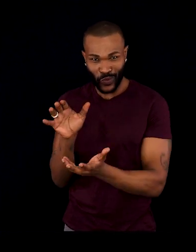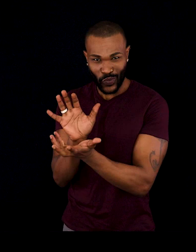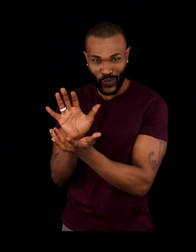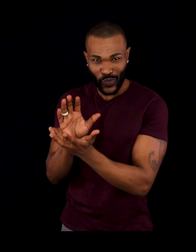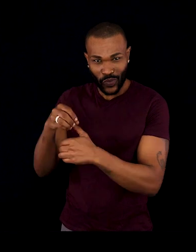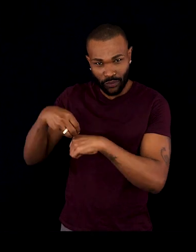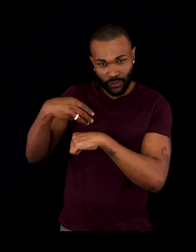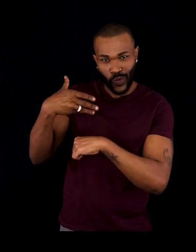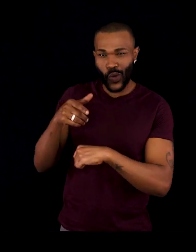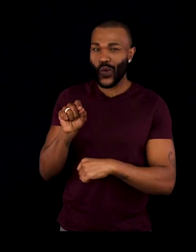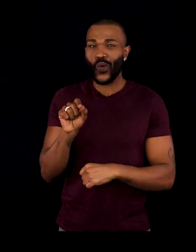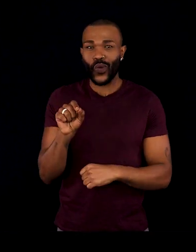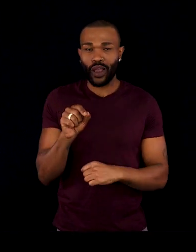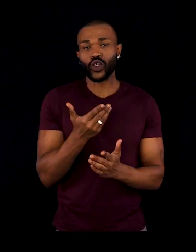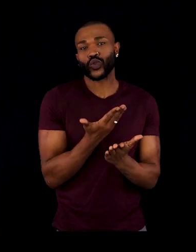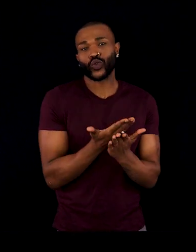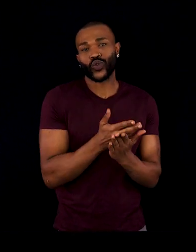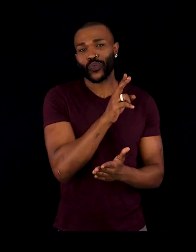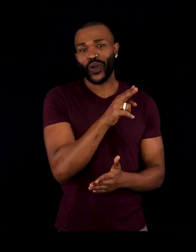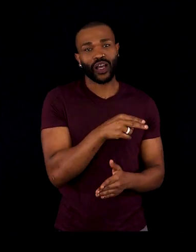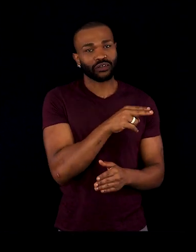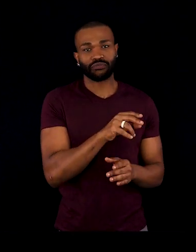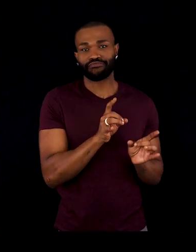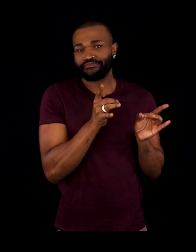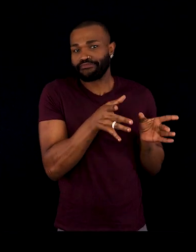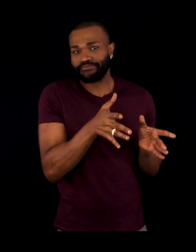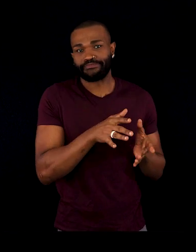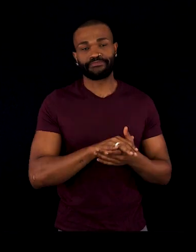padres, saindo do seminário.